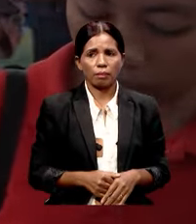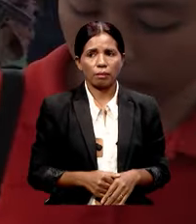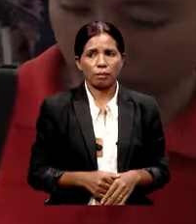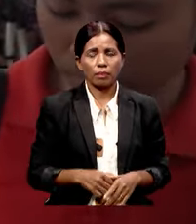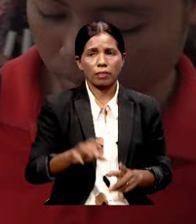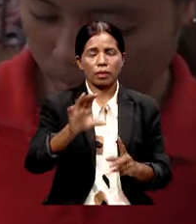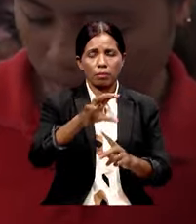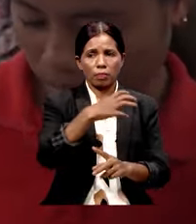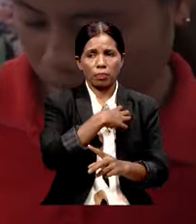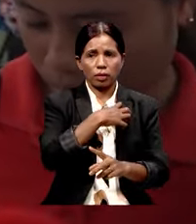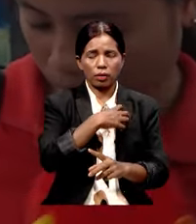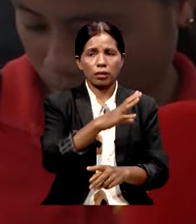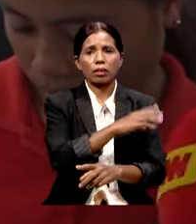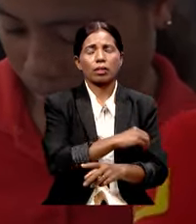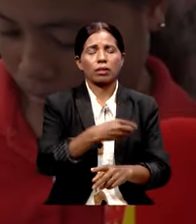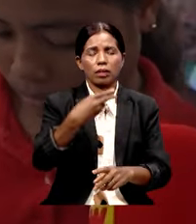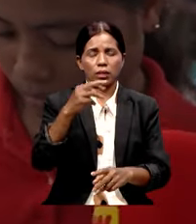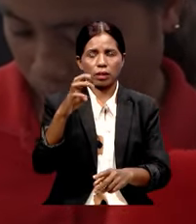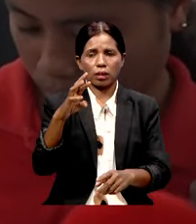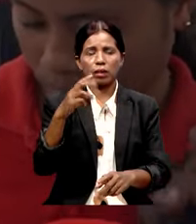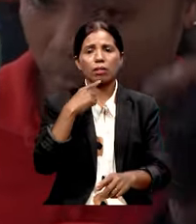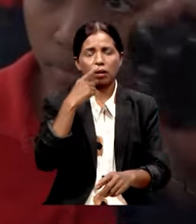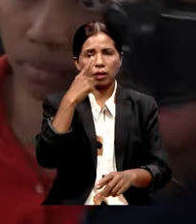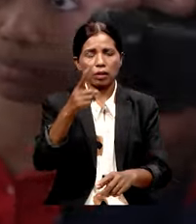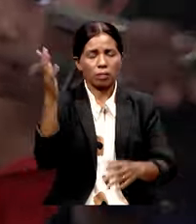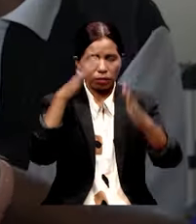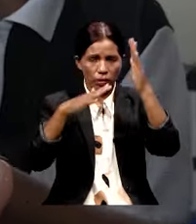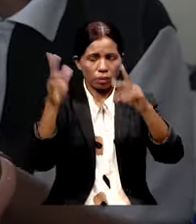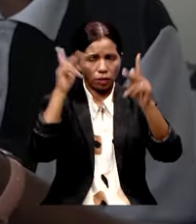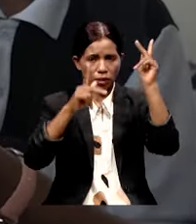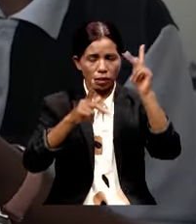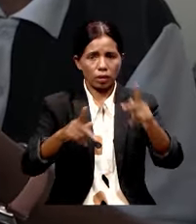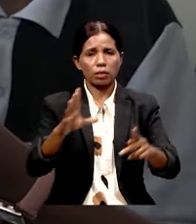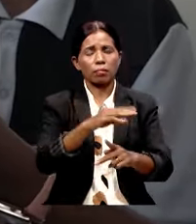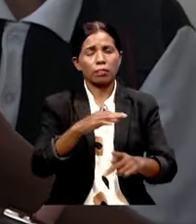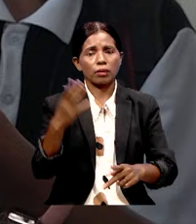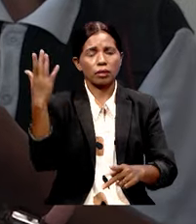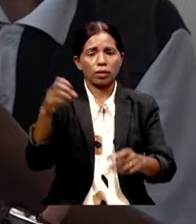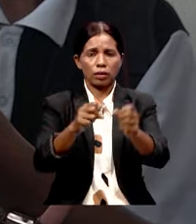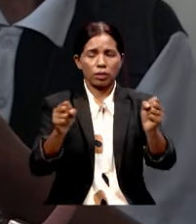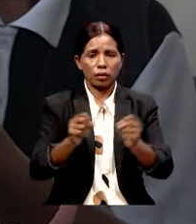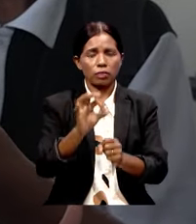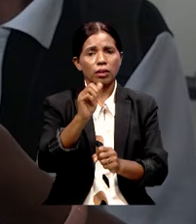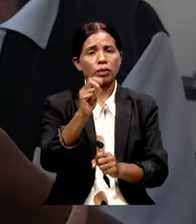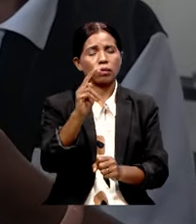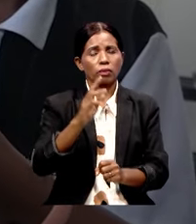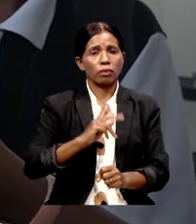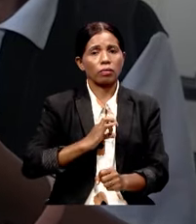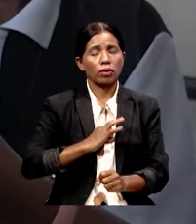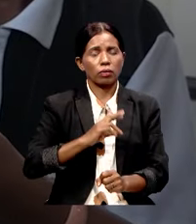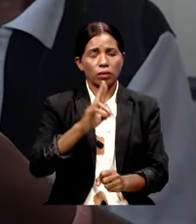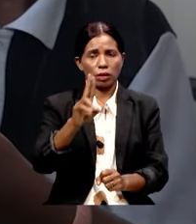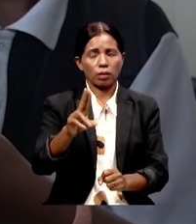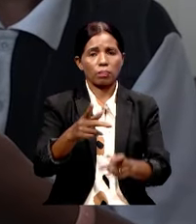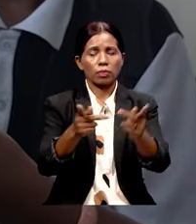Comando geral PNT e comissário geral Henrique da Costa Teten acontece caso incidente ida e suco fatuqueiro posto administrativo rela